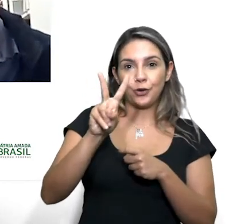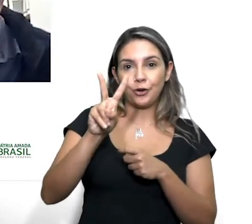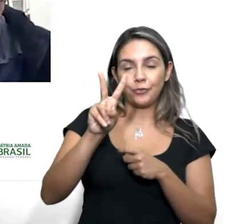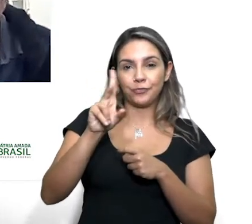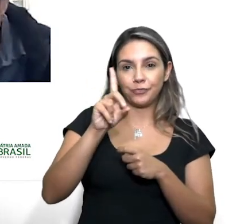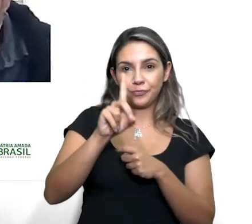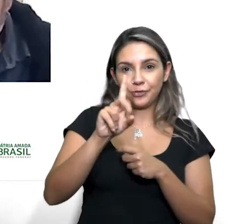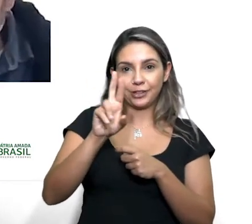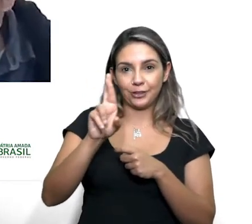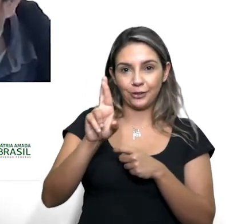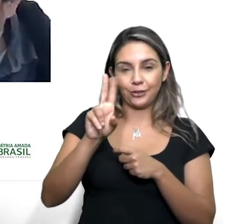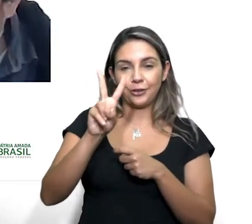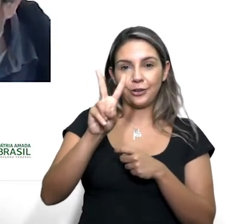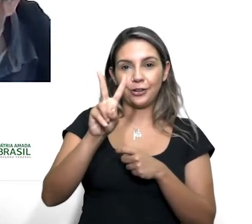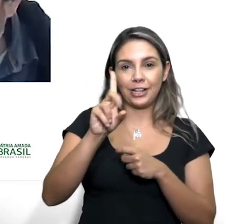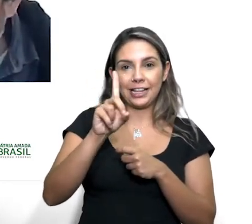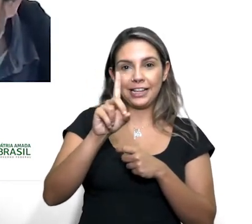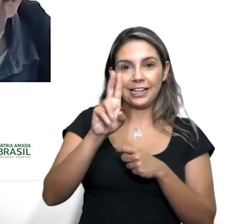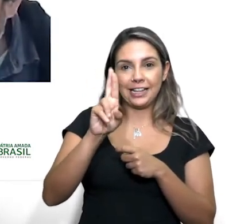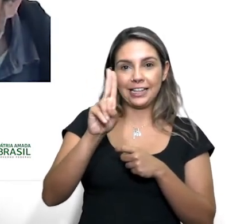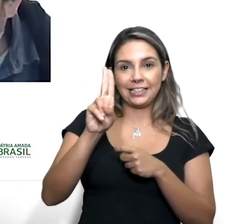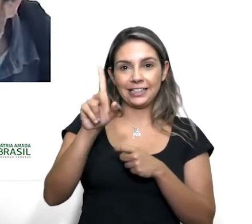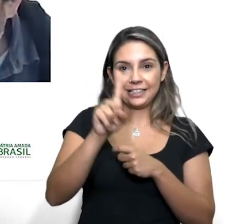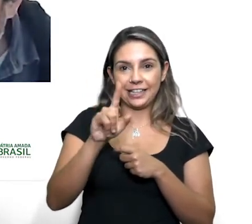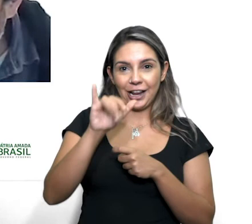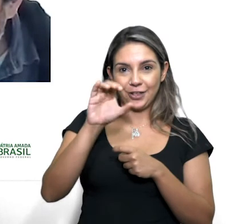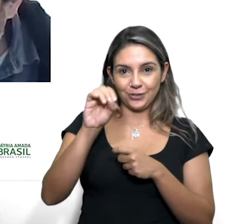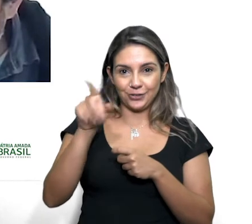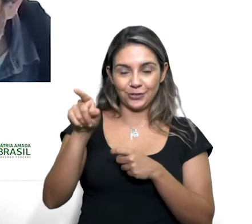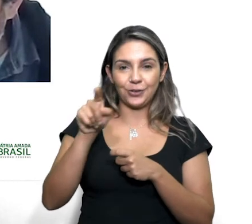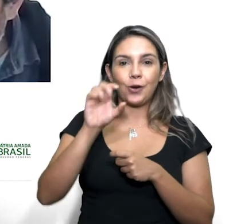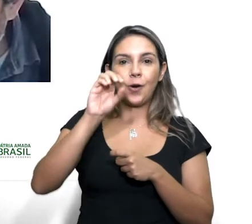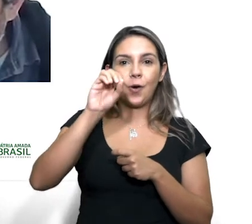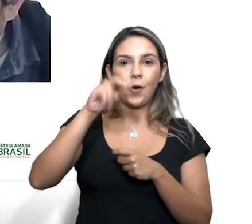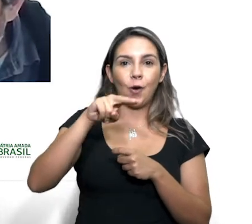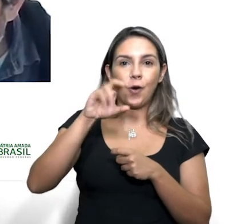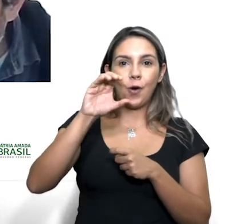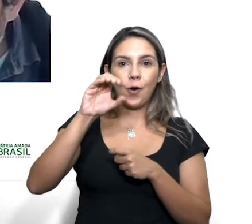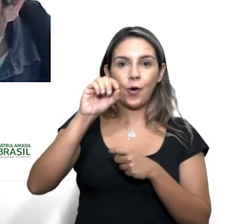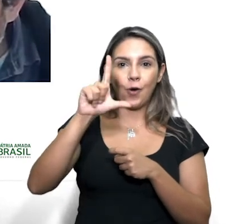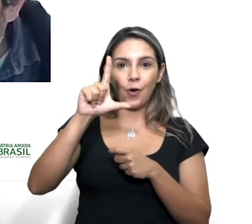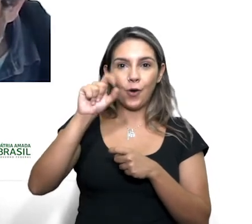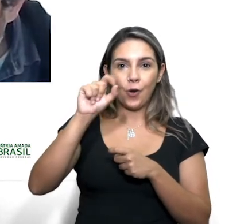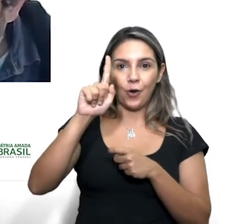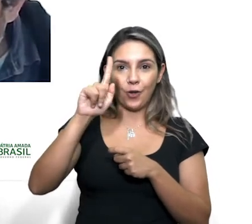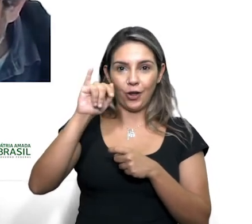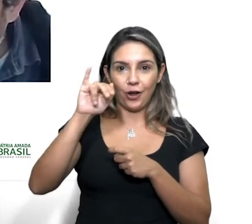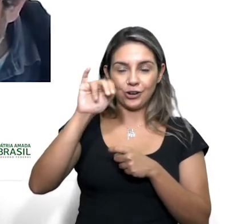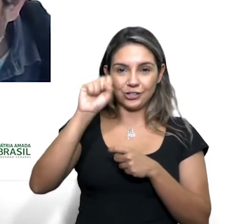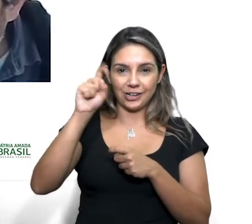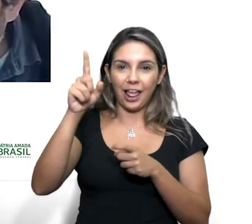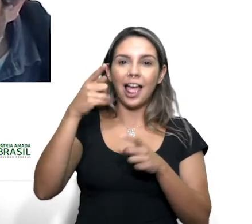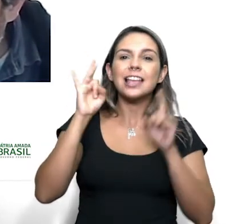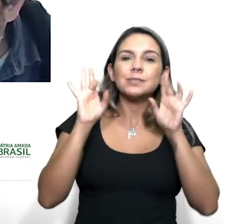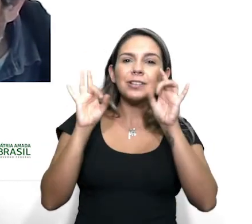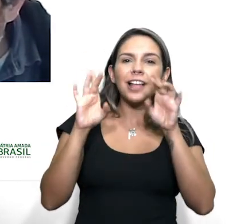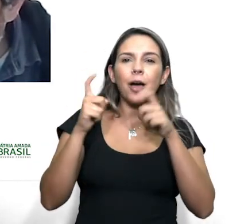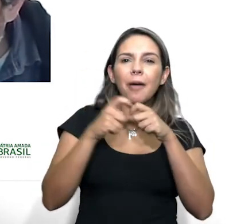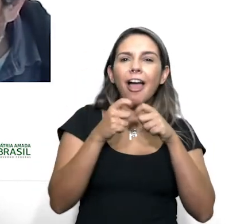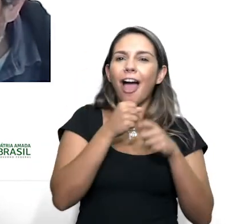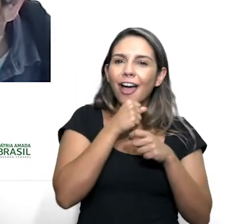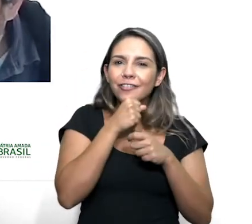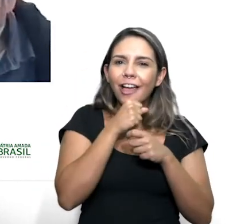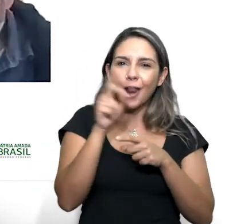médico oncologista, portanto, né, lida com pessoas idosas o tempo inteiro, ele diz